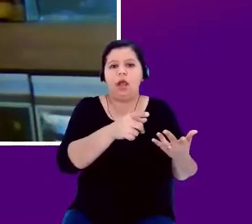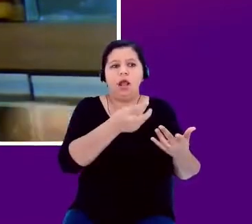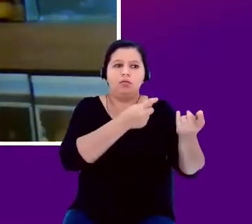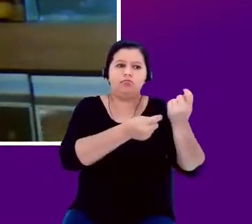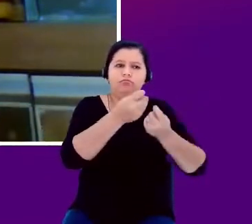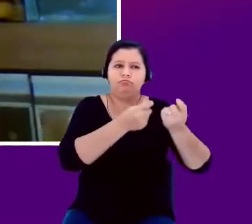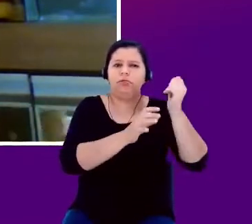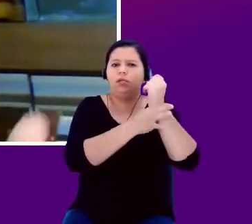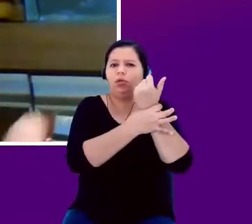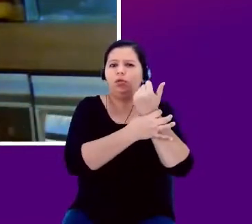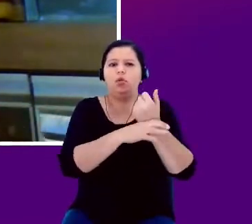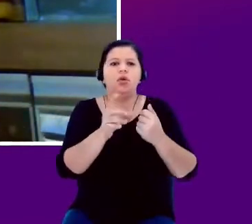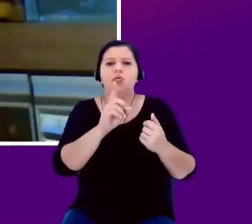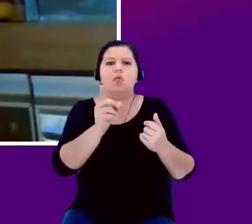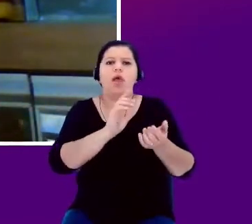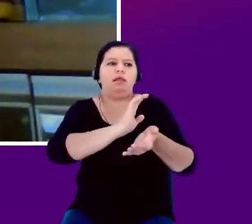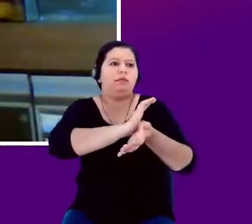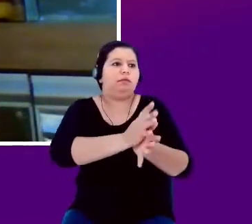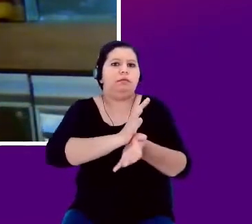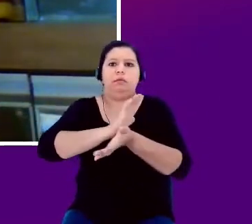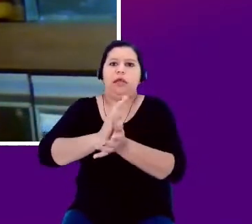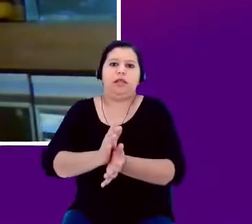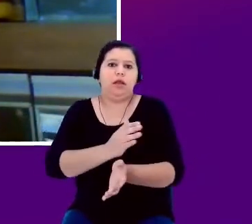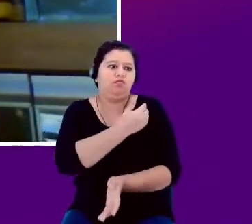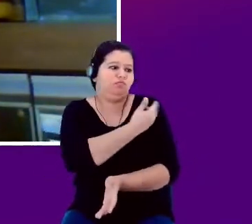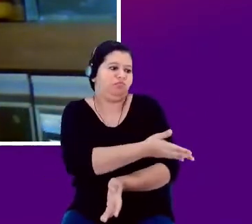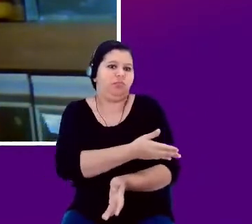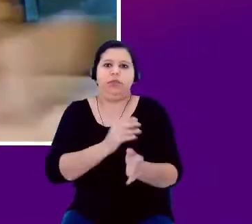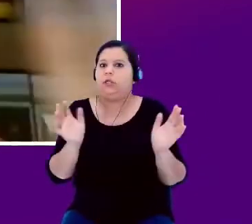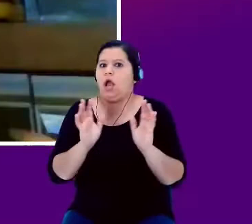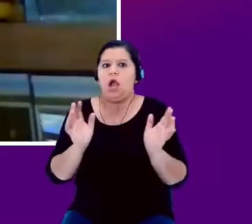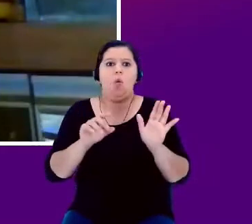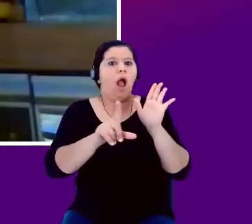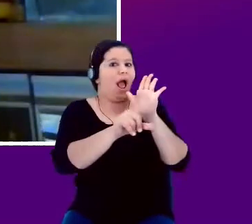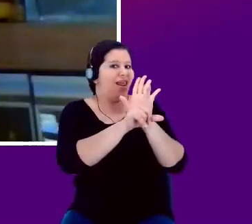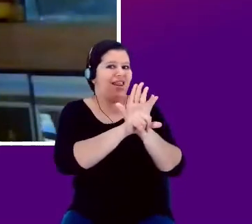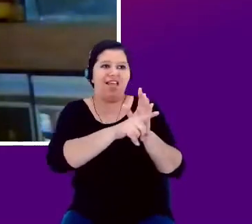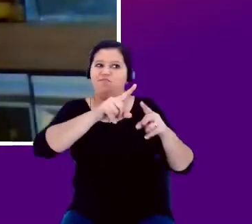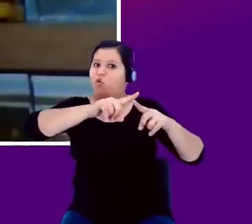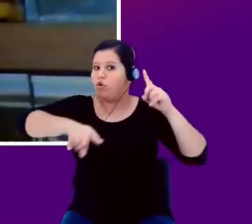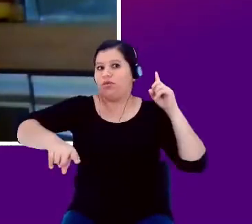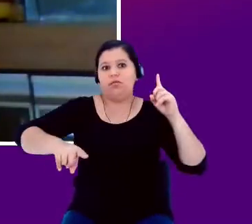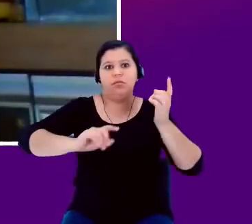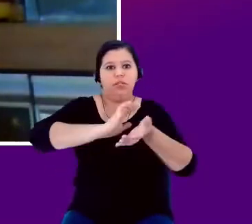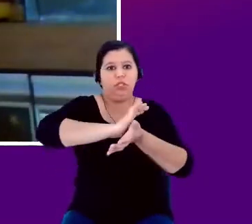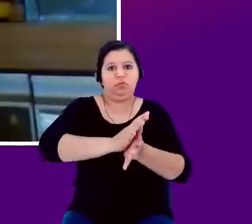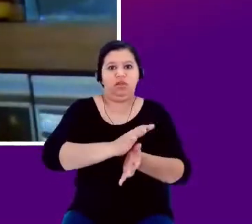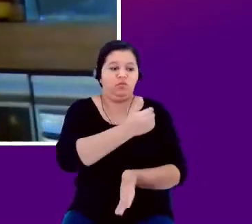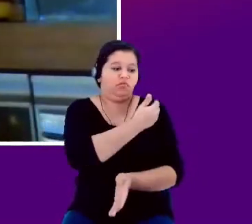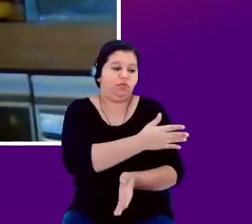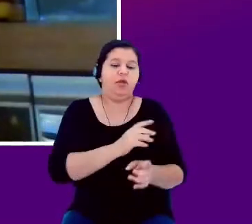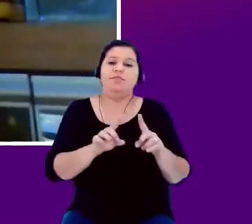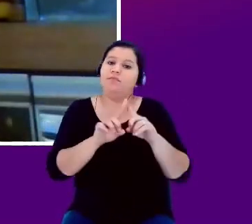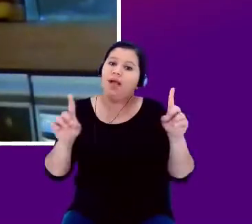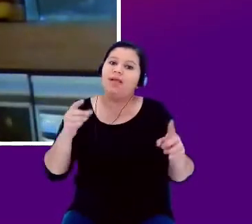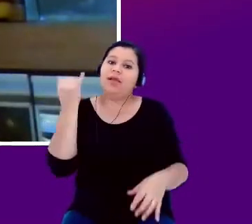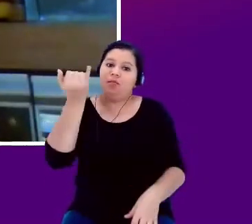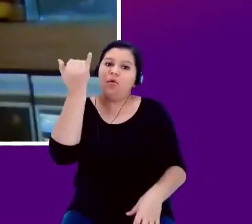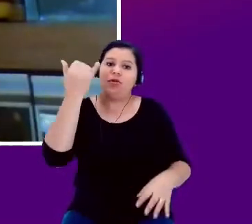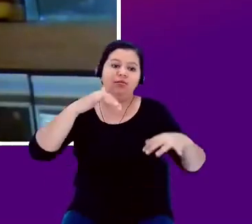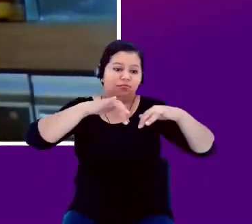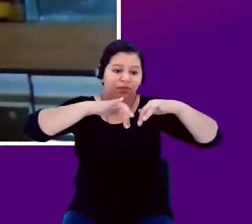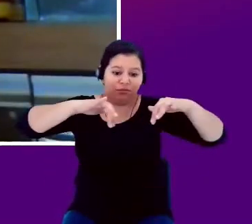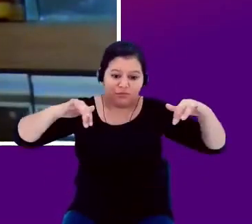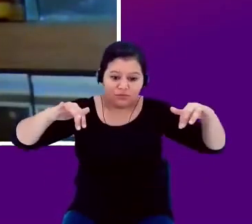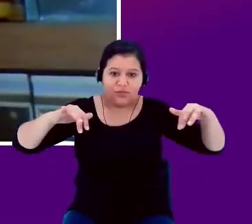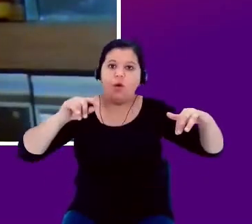não realiza discriminação, nem poderia, isso é vedado pela LGPD, já era vedado pela Constituição, mas a distinção é importante, ela que vai